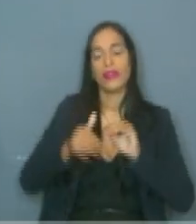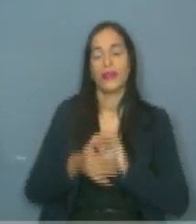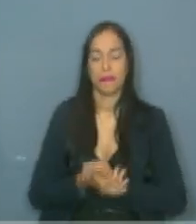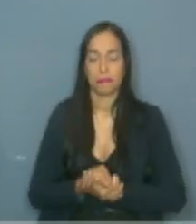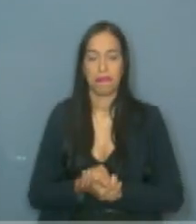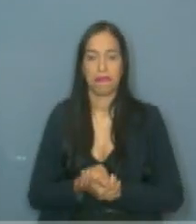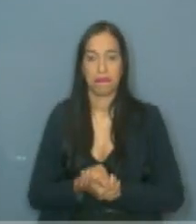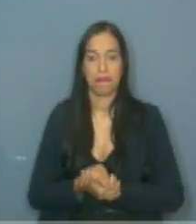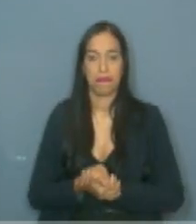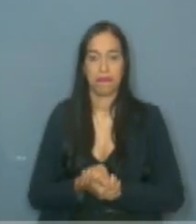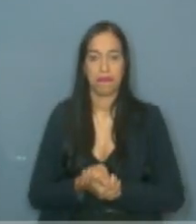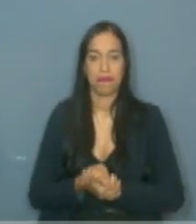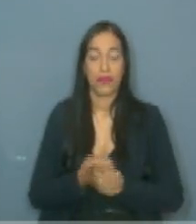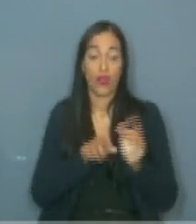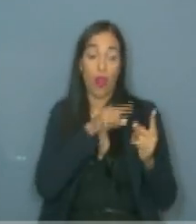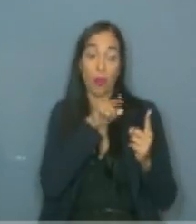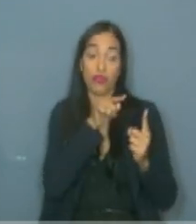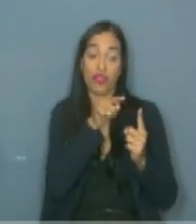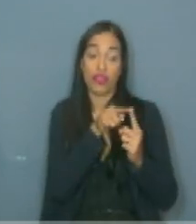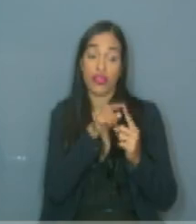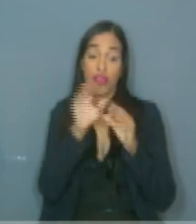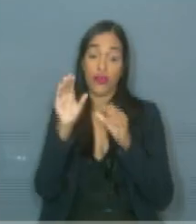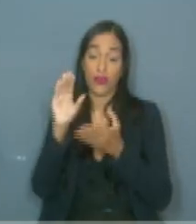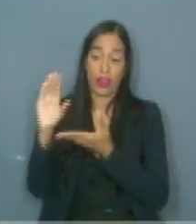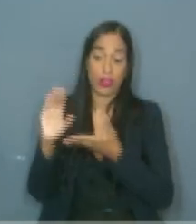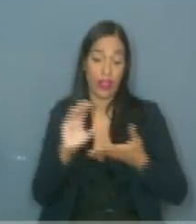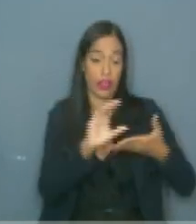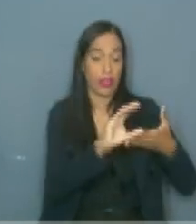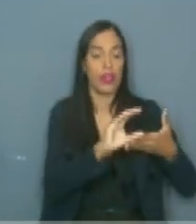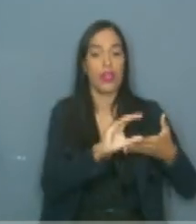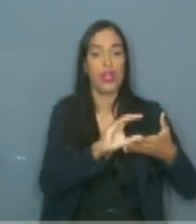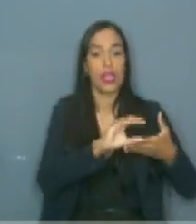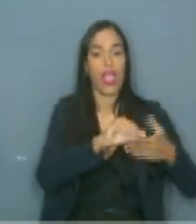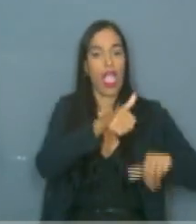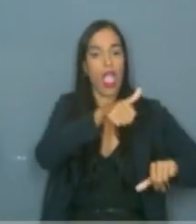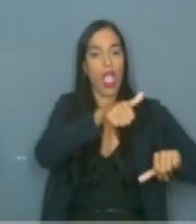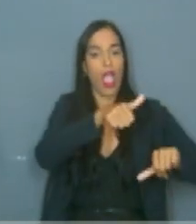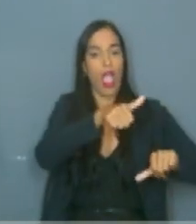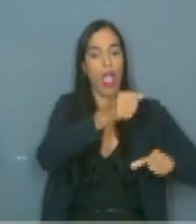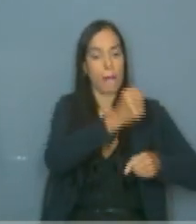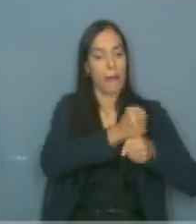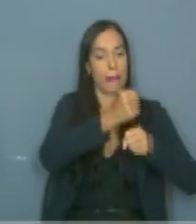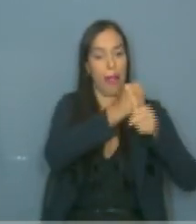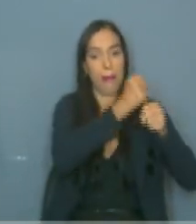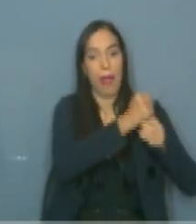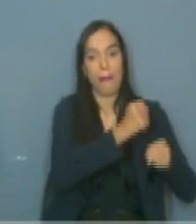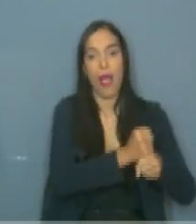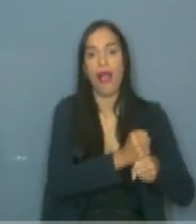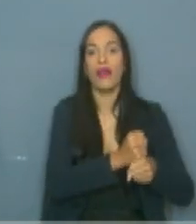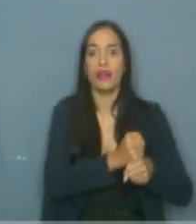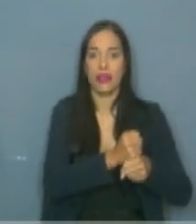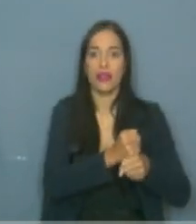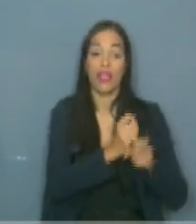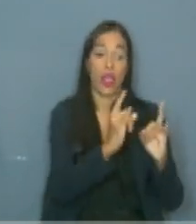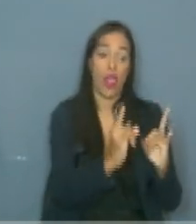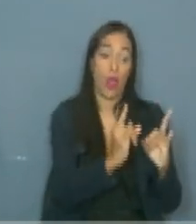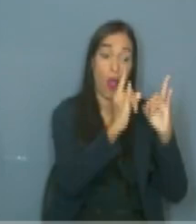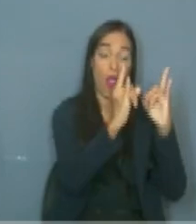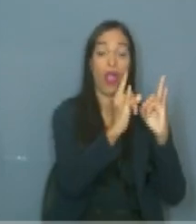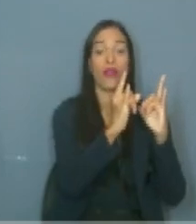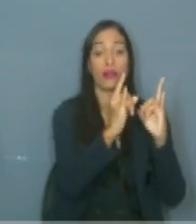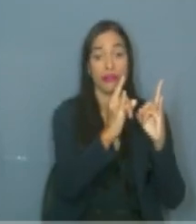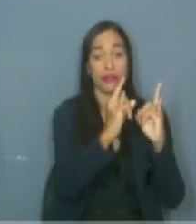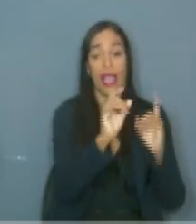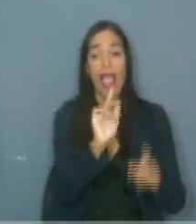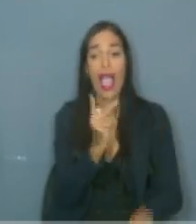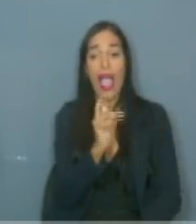publicidade, tivesse a finalidade de implementar requalificações em conjuntos habitacionais. A gente sabe que hoje isso na cidade